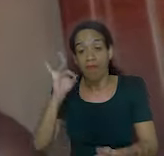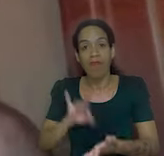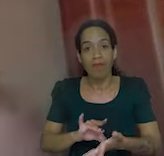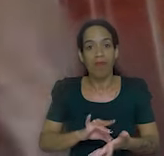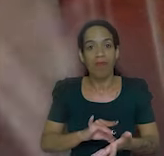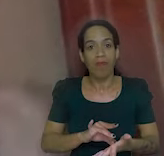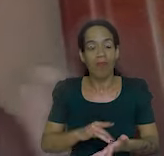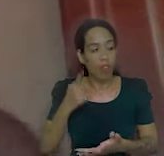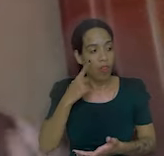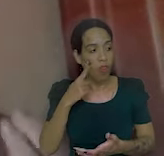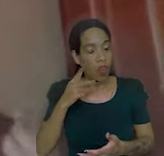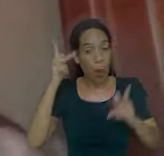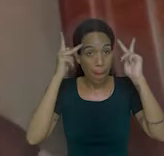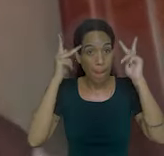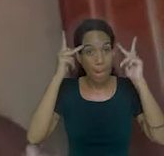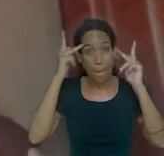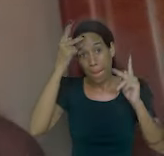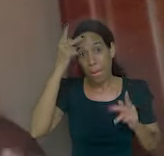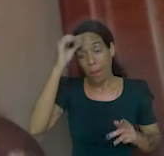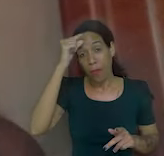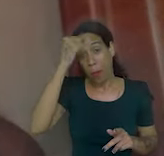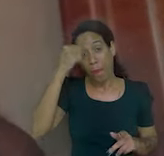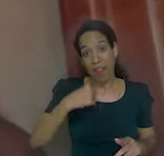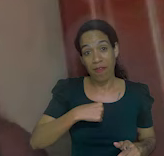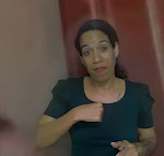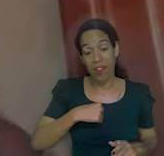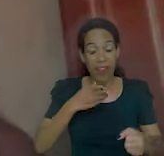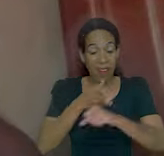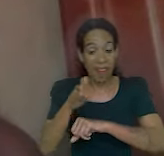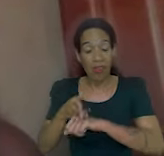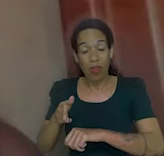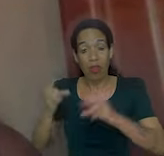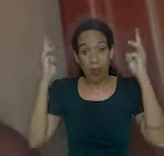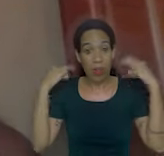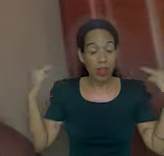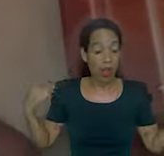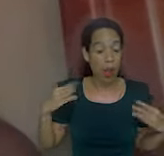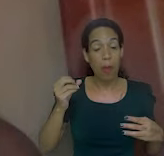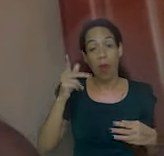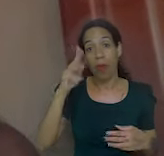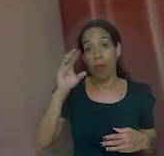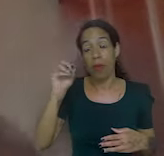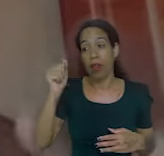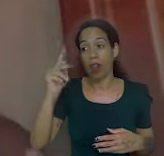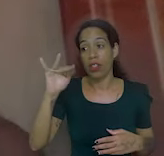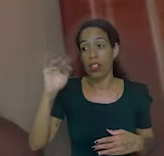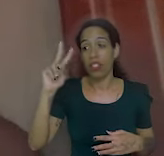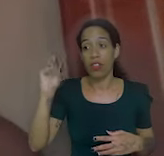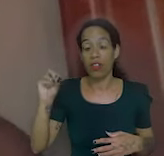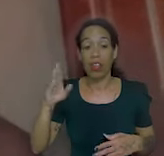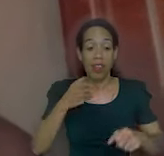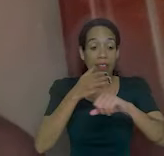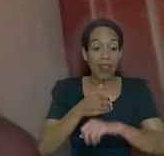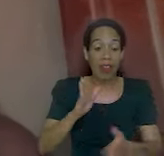fato, verificou esse perfil dos magistrados que ingressaram, que é um perfil muito proativo, muito de entregar